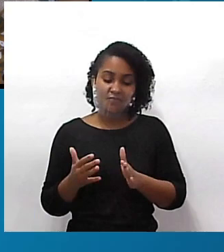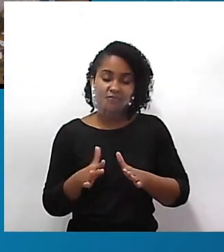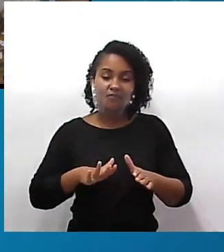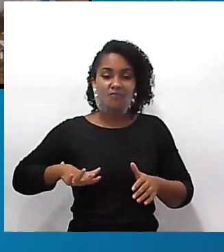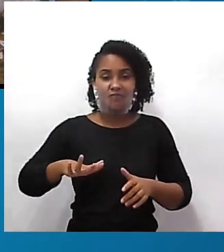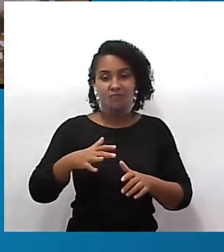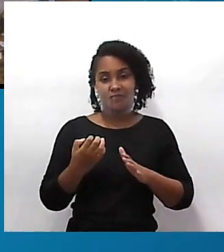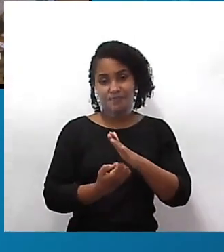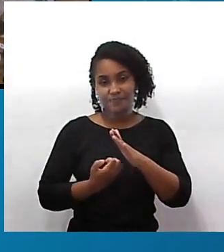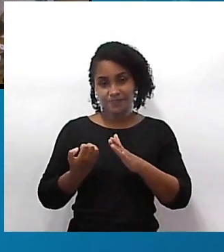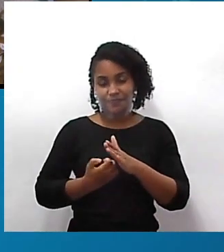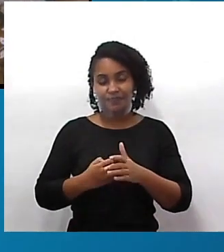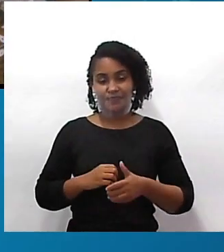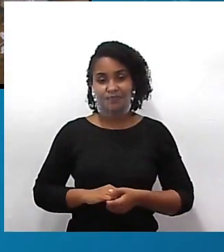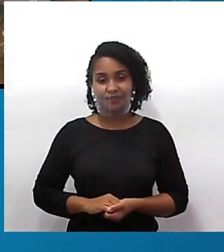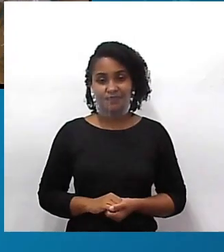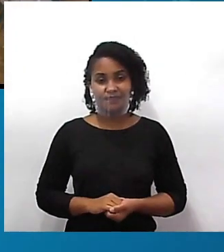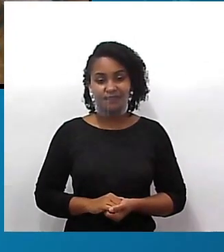empresarial.